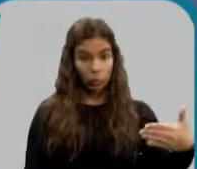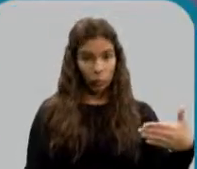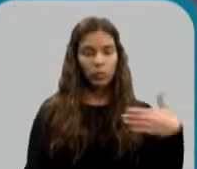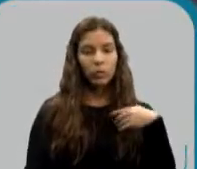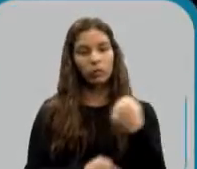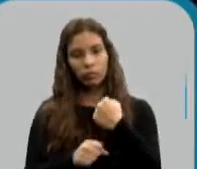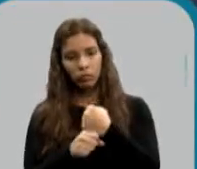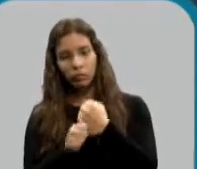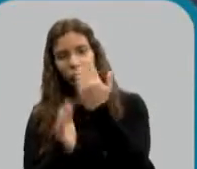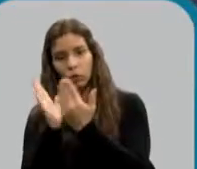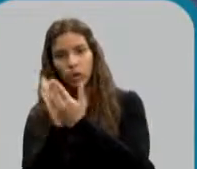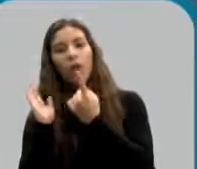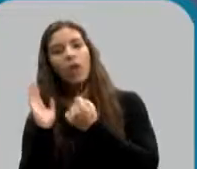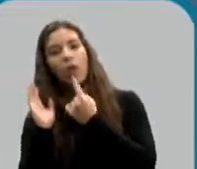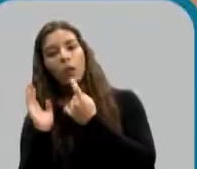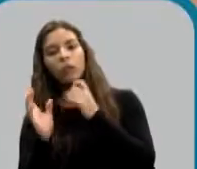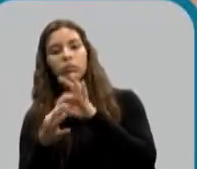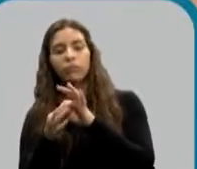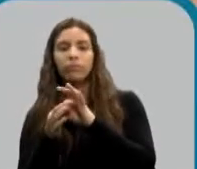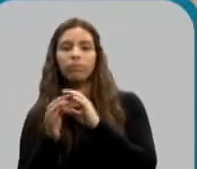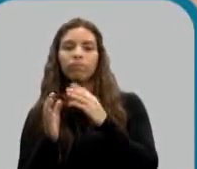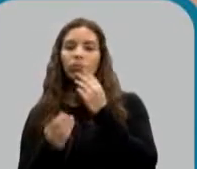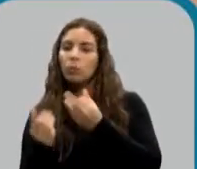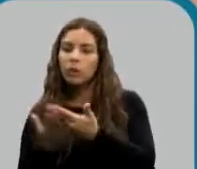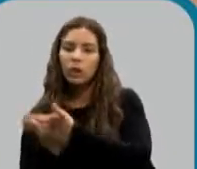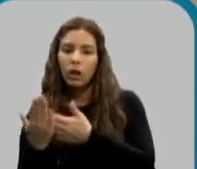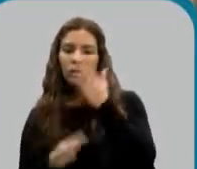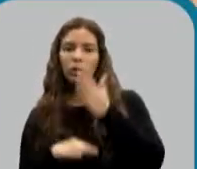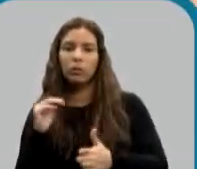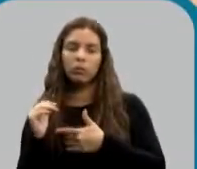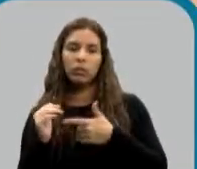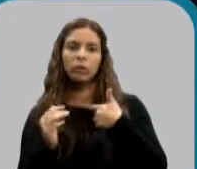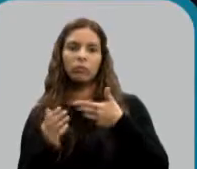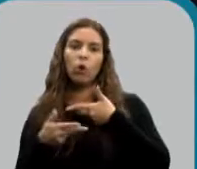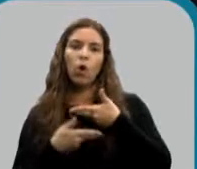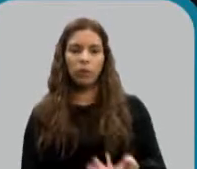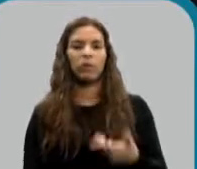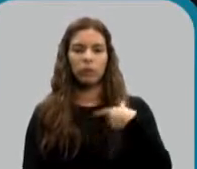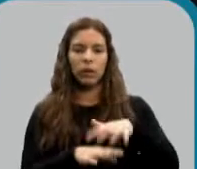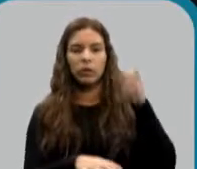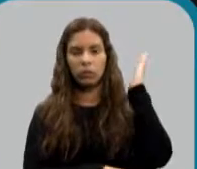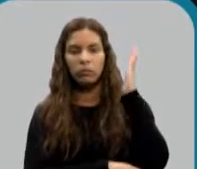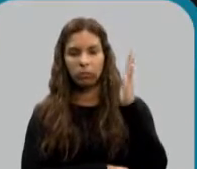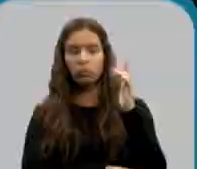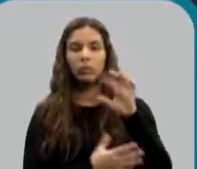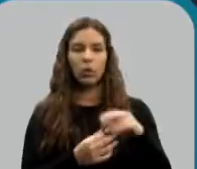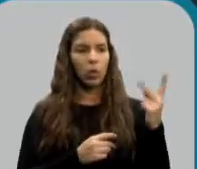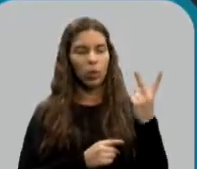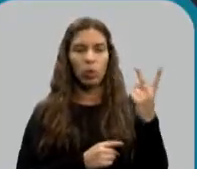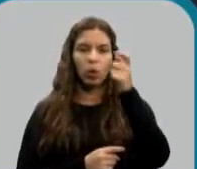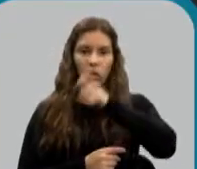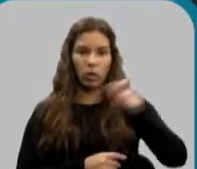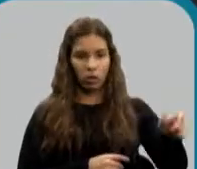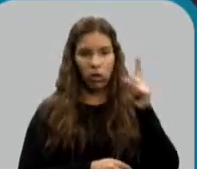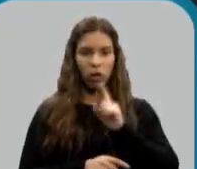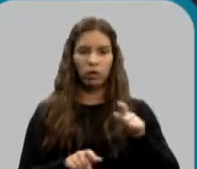algum tempo a trabalhar numa escola de inglês, como consultora comercial, e depois surgiu um convite para ir trabalhar na Assembleia da República. Trabalhava diretamente com